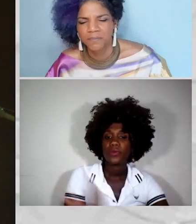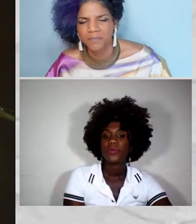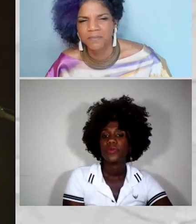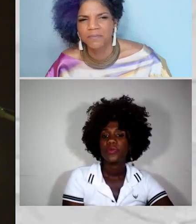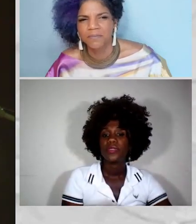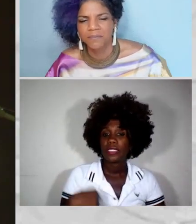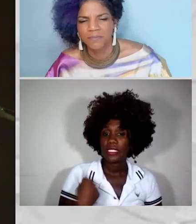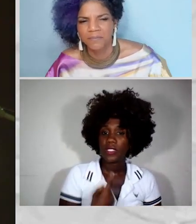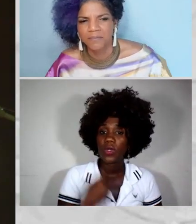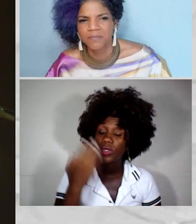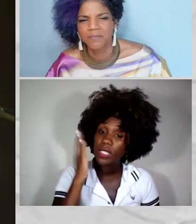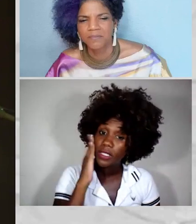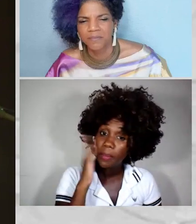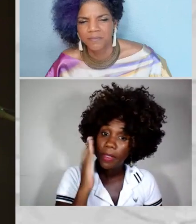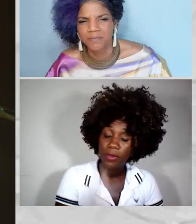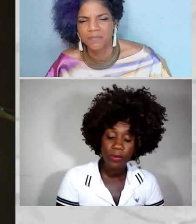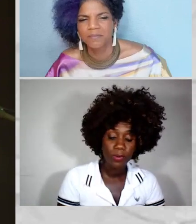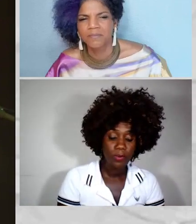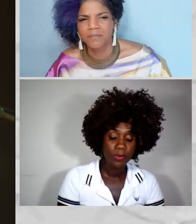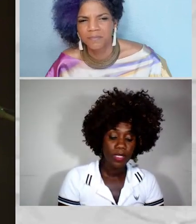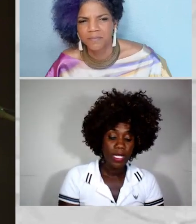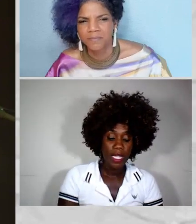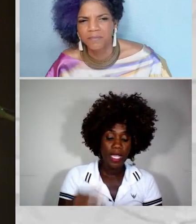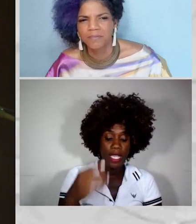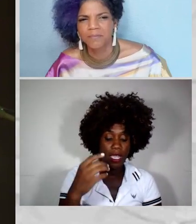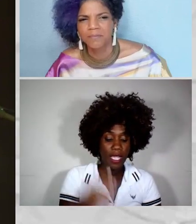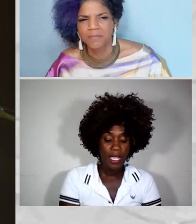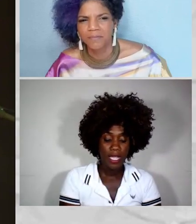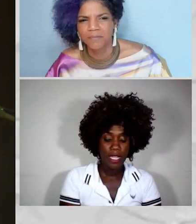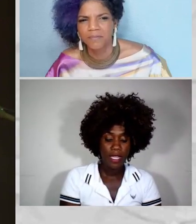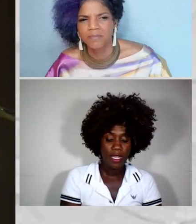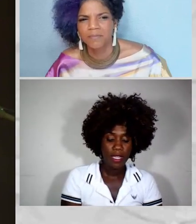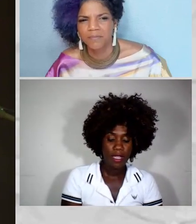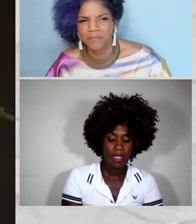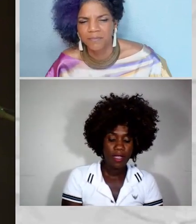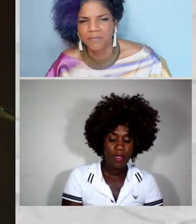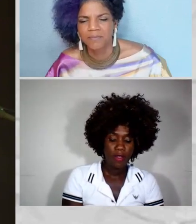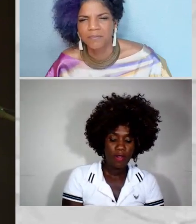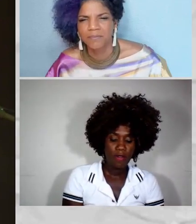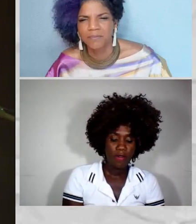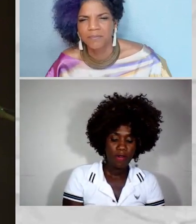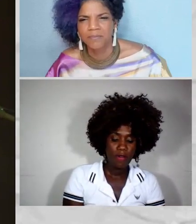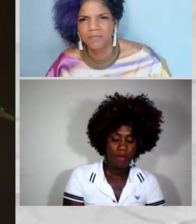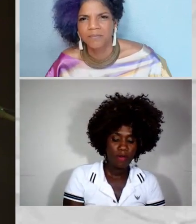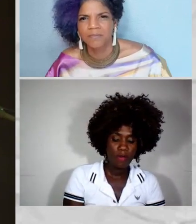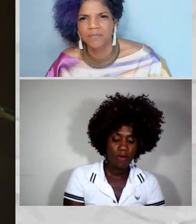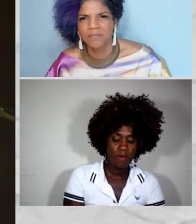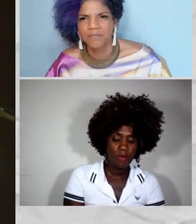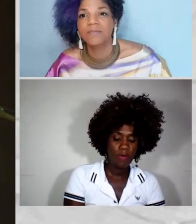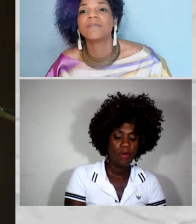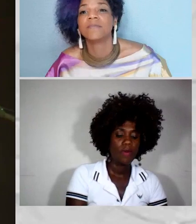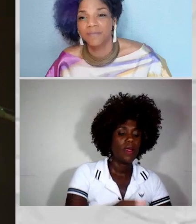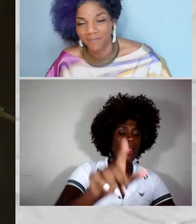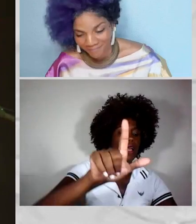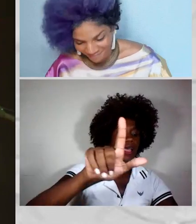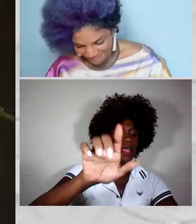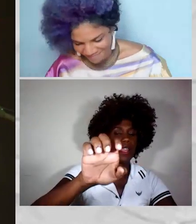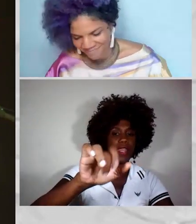nosso entendimento e também sobre os projetos, assim, parece também ser, ali Aldir Blanc também, você